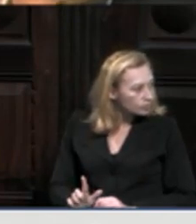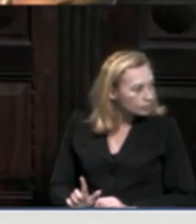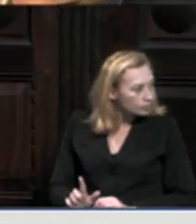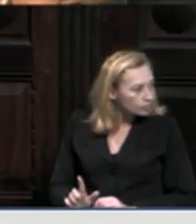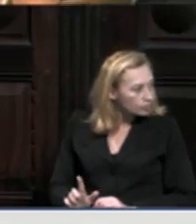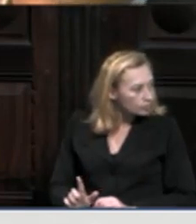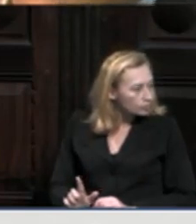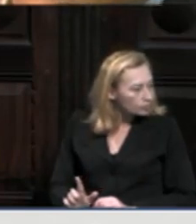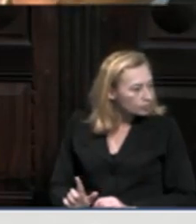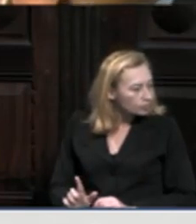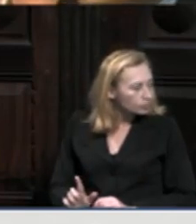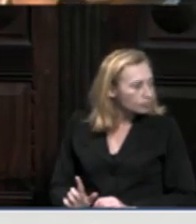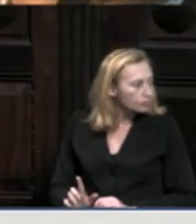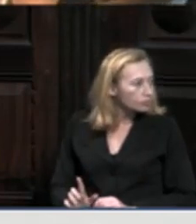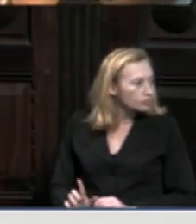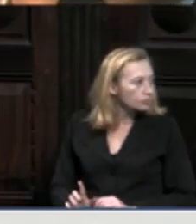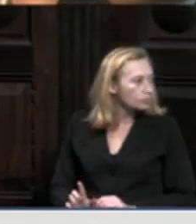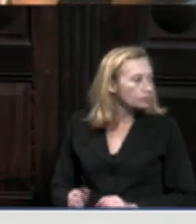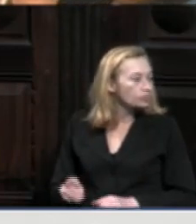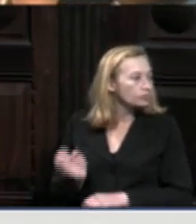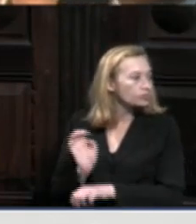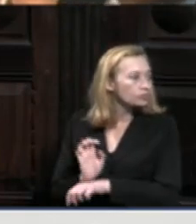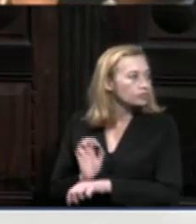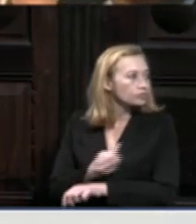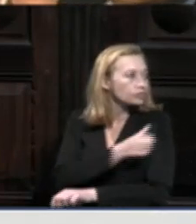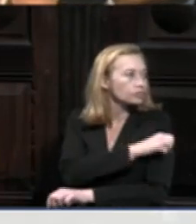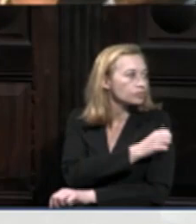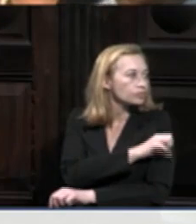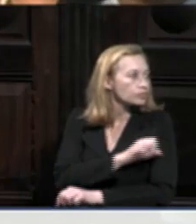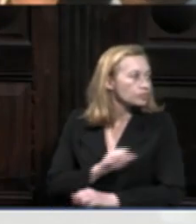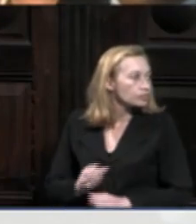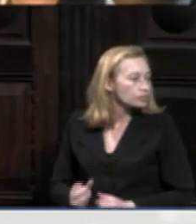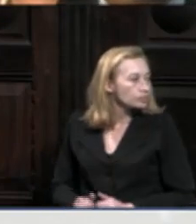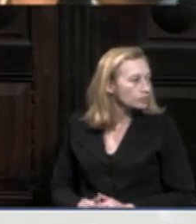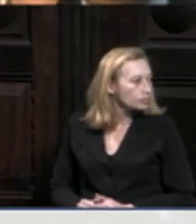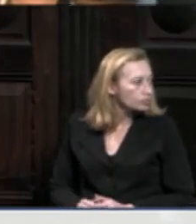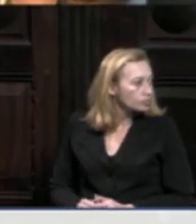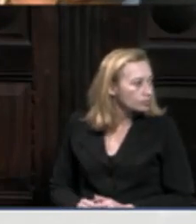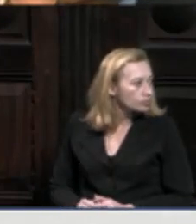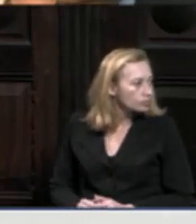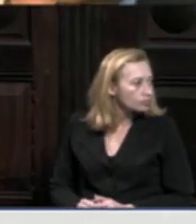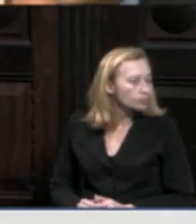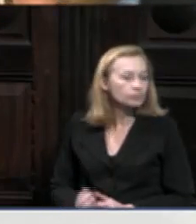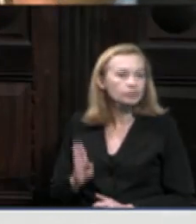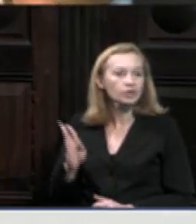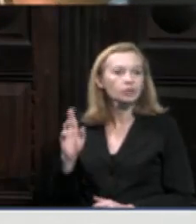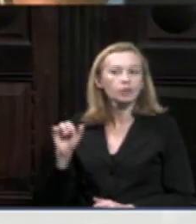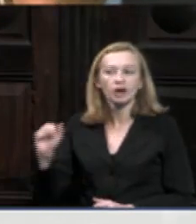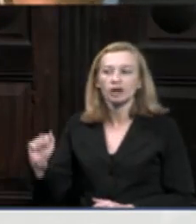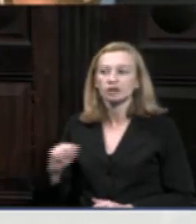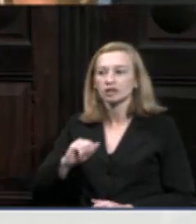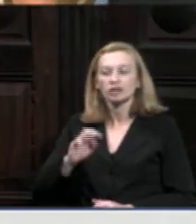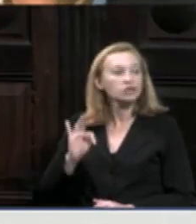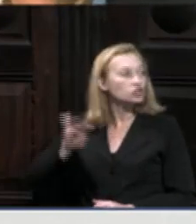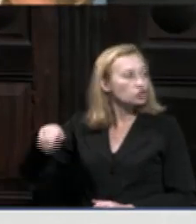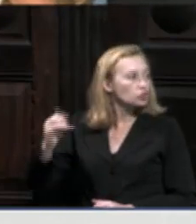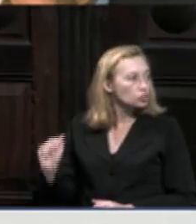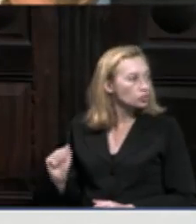por interesse histórico e cultural do Estado do Rio de Janeiro, o bondinho da Banda da Barra, localizado na Praia da Barra da Tijuca, Avenida Lúcio Costa,